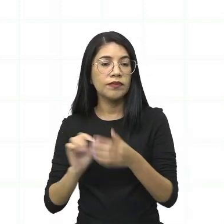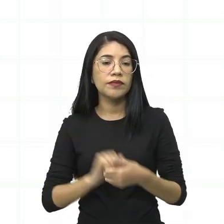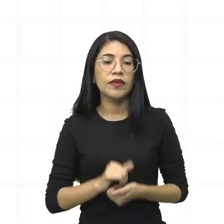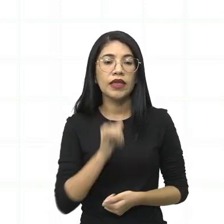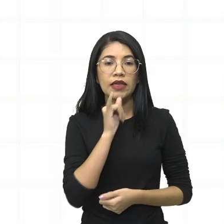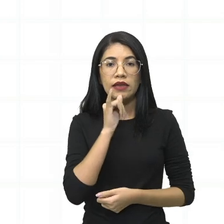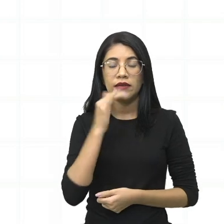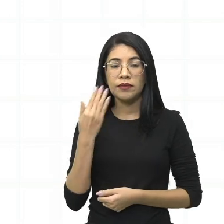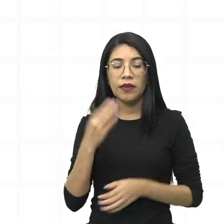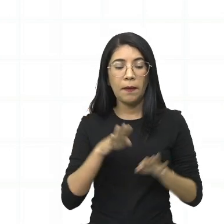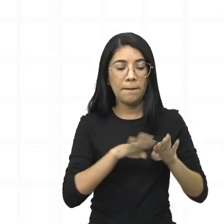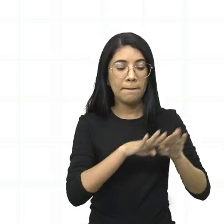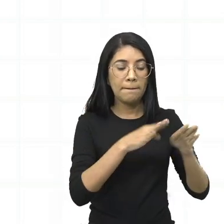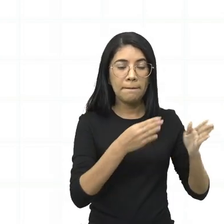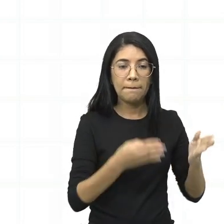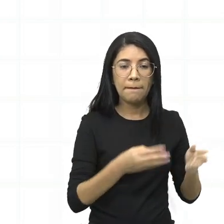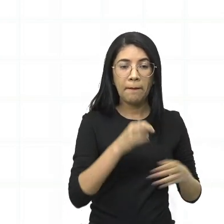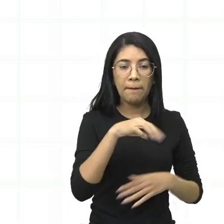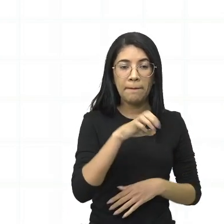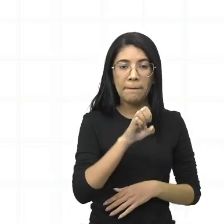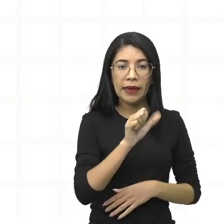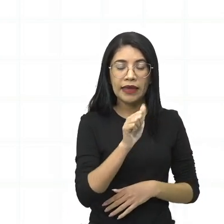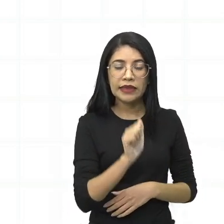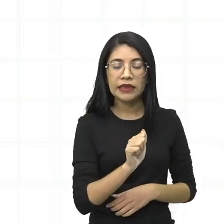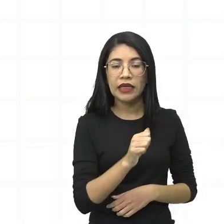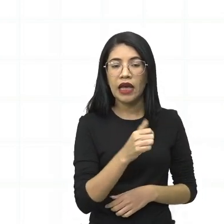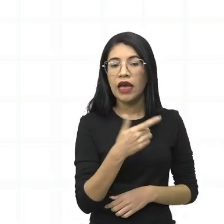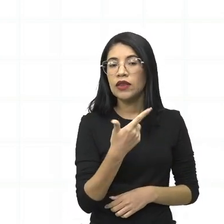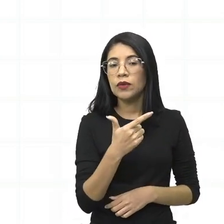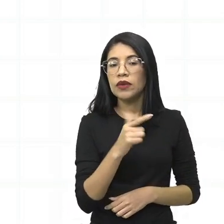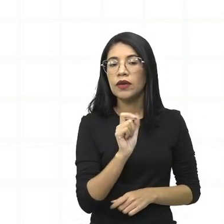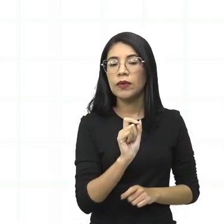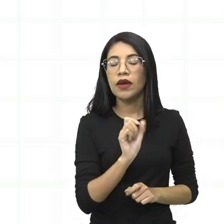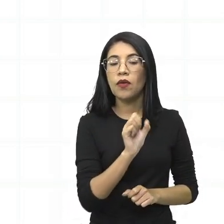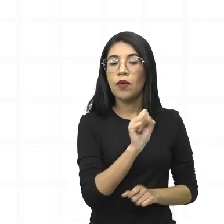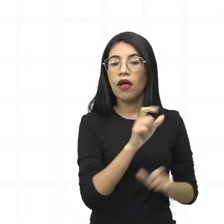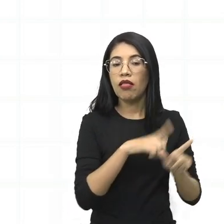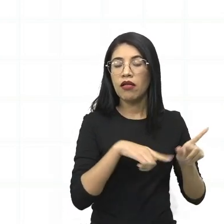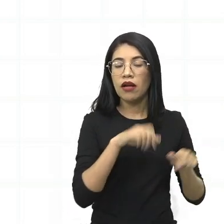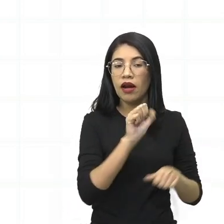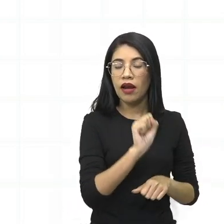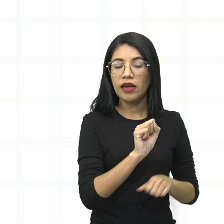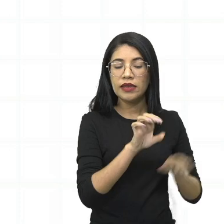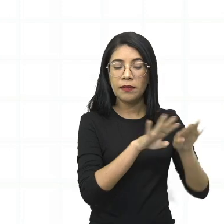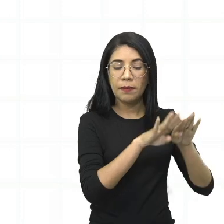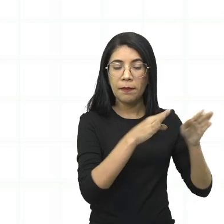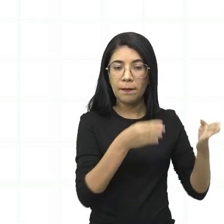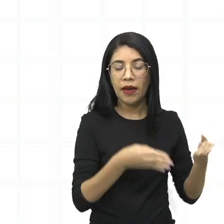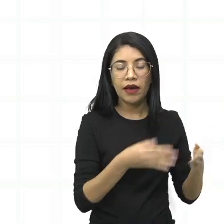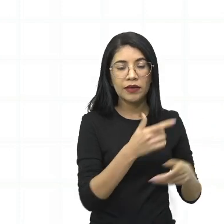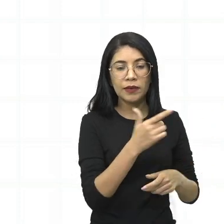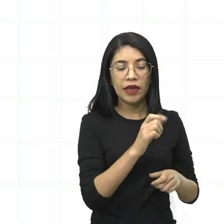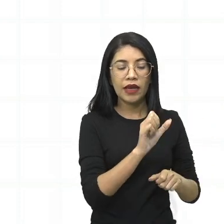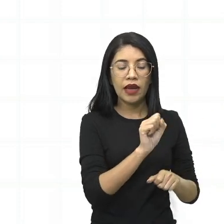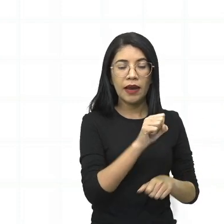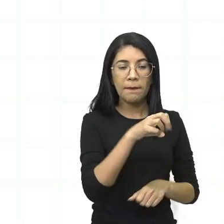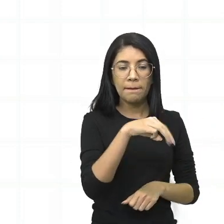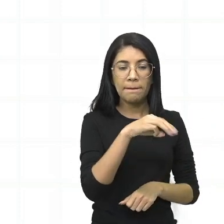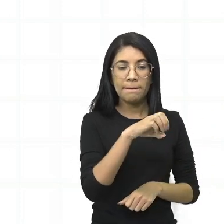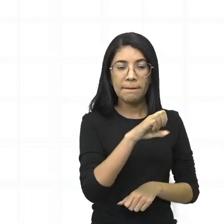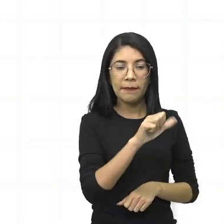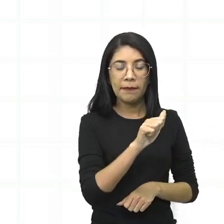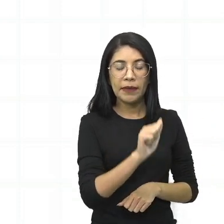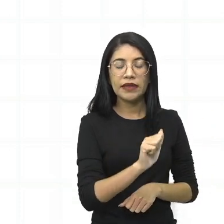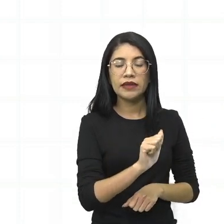mesa... Singular não vai ter o S aí, né? Fazendo a referência ao plural. Não vai ser mesa